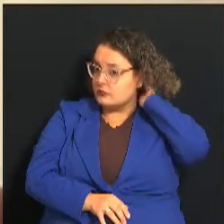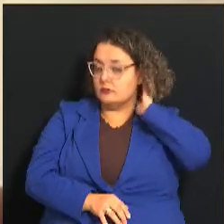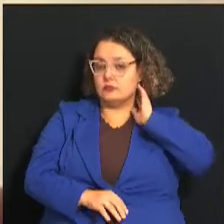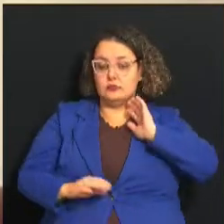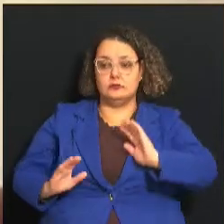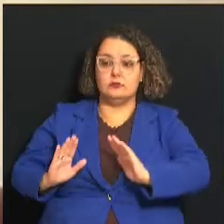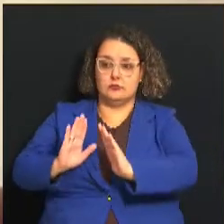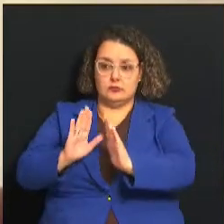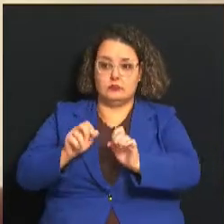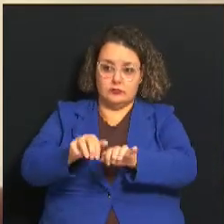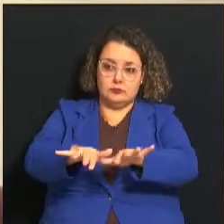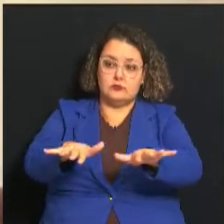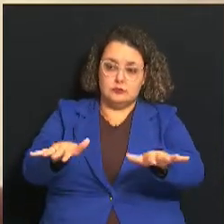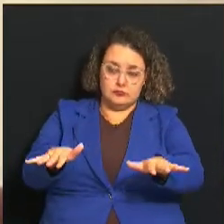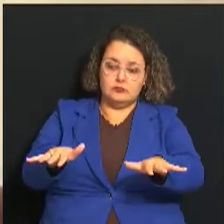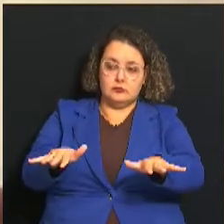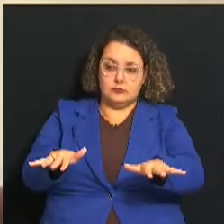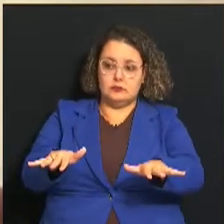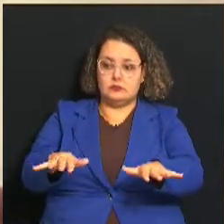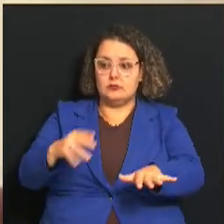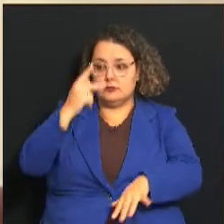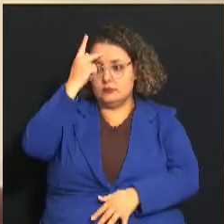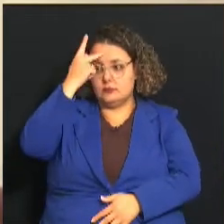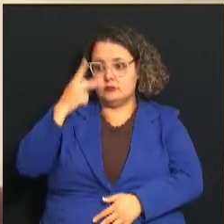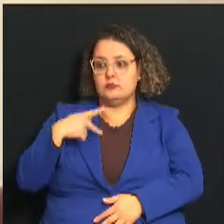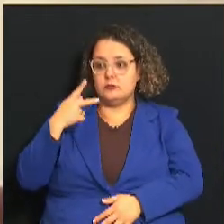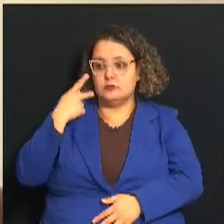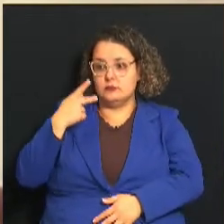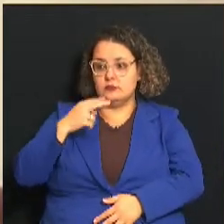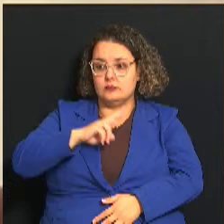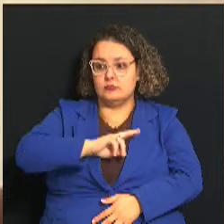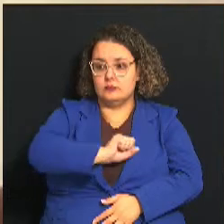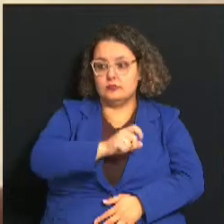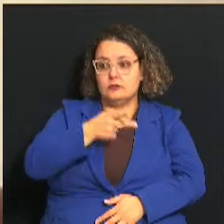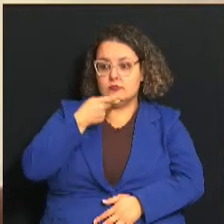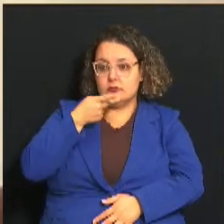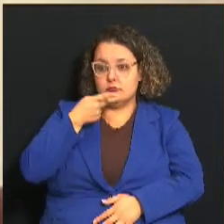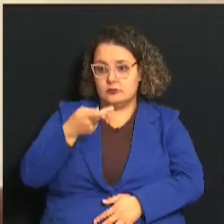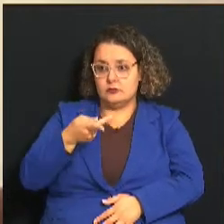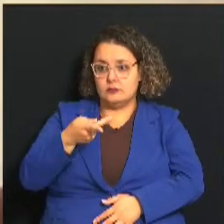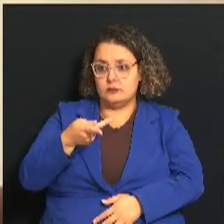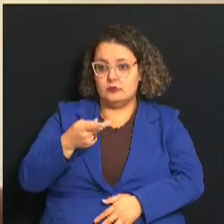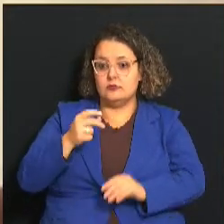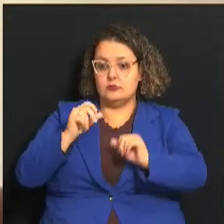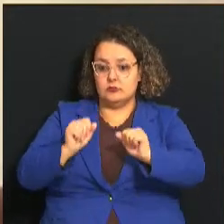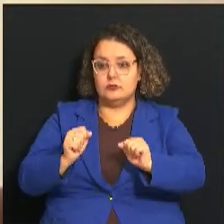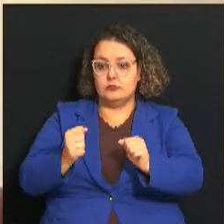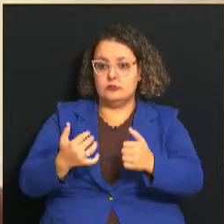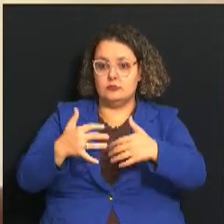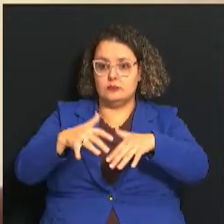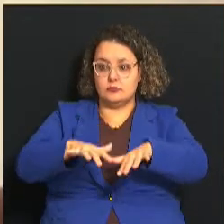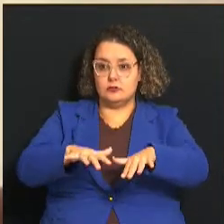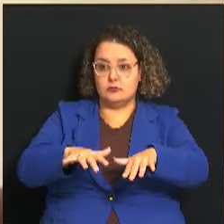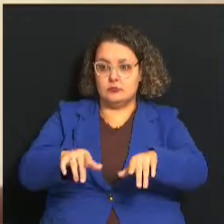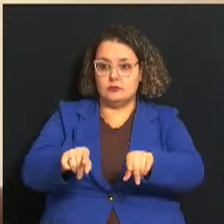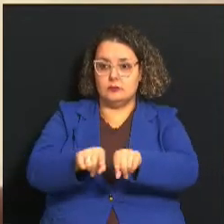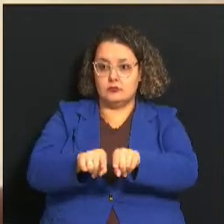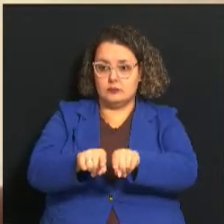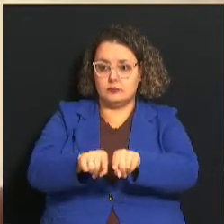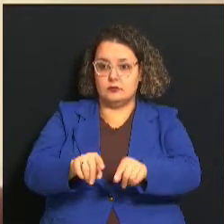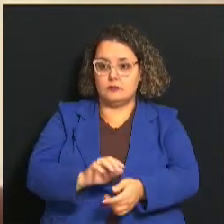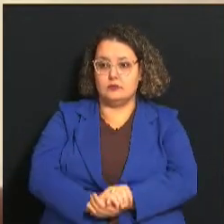frente ampla, como o próprio vereador Rossini falou, nós poderíamos incluí-los além